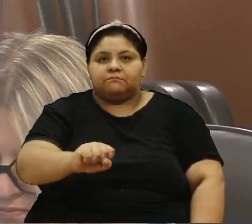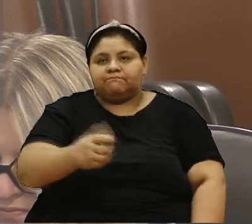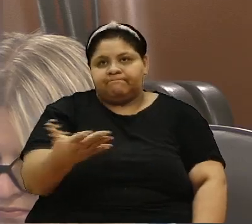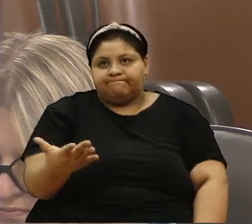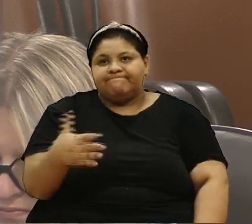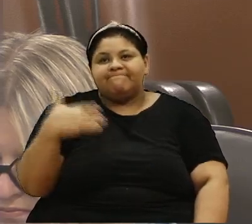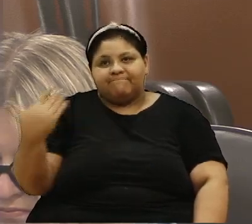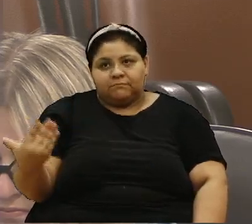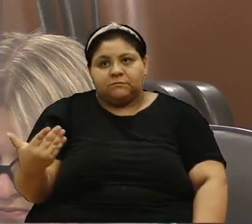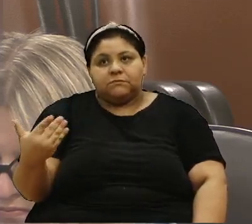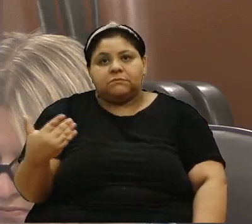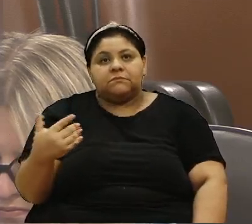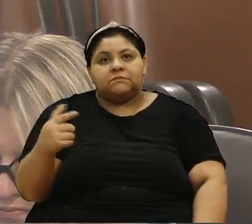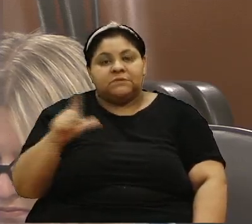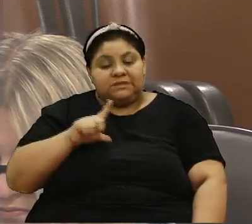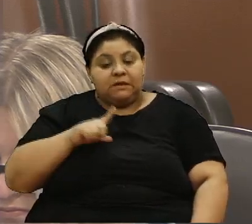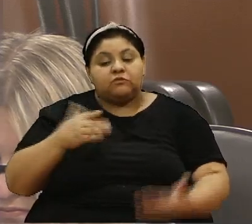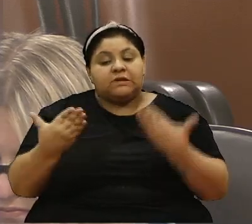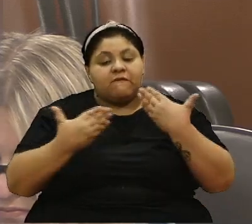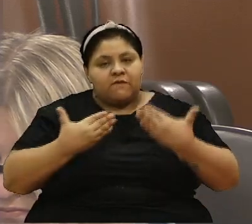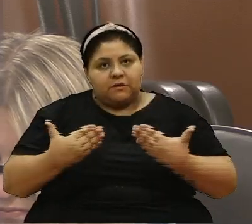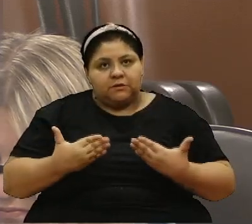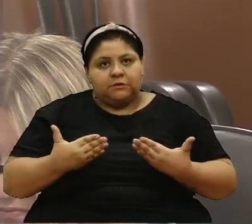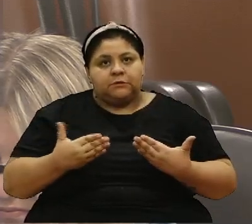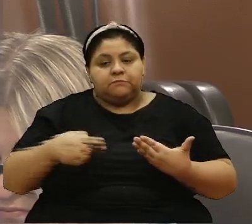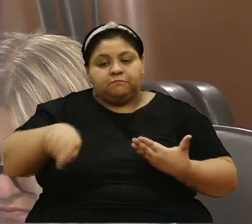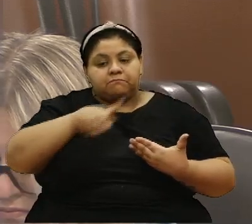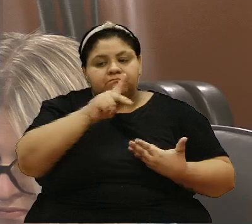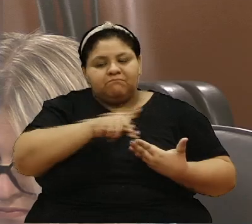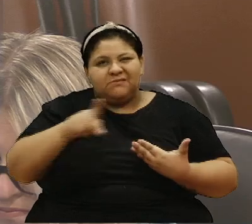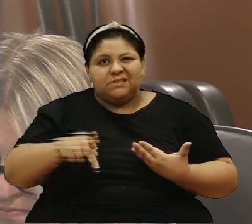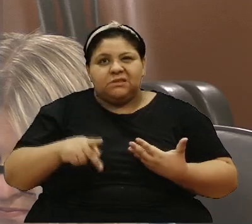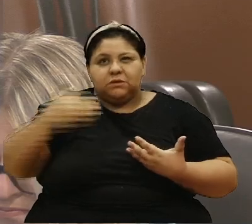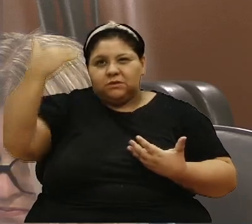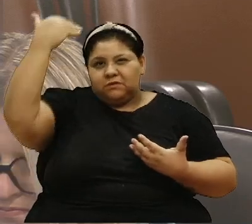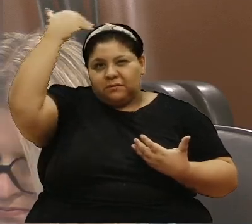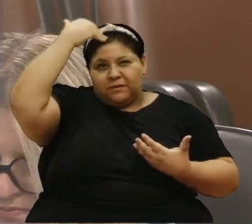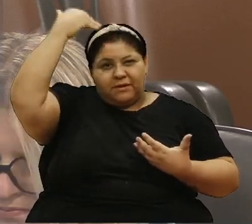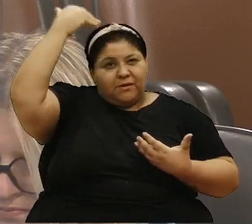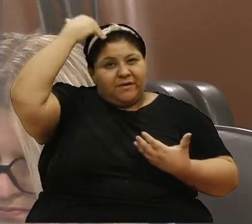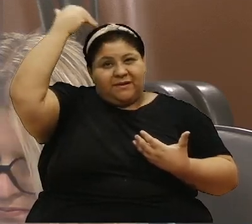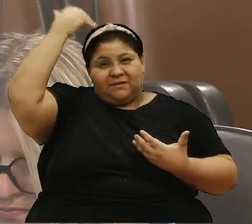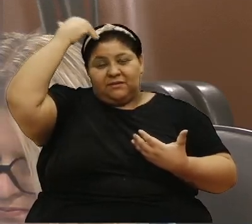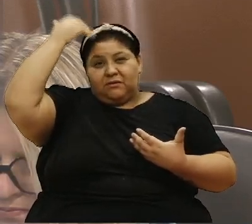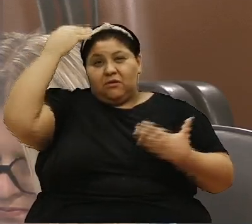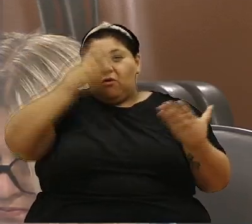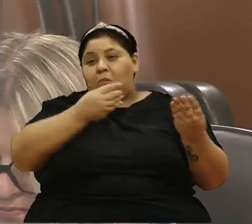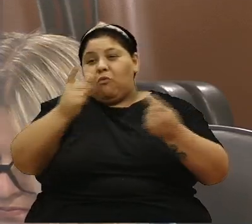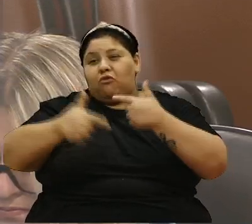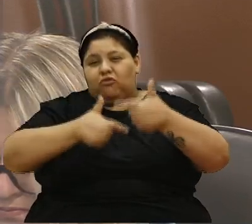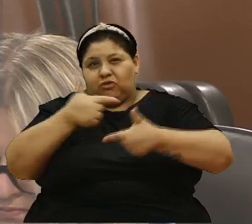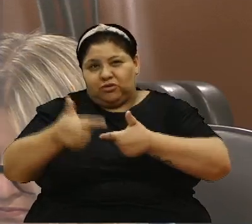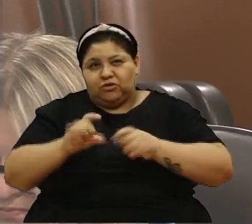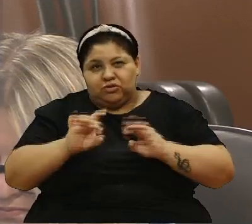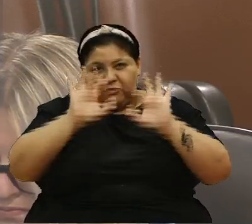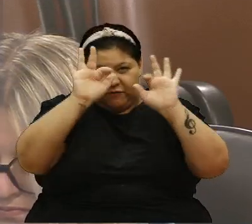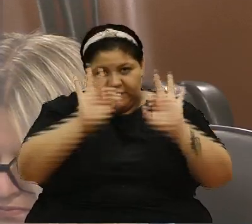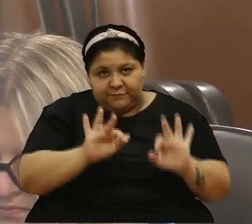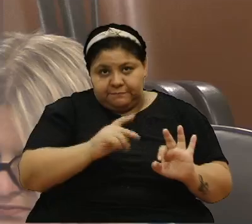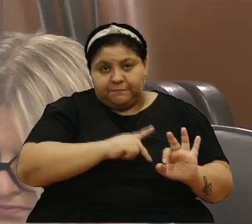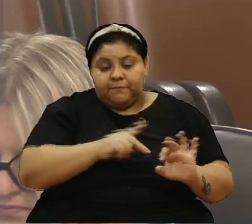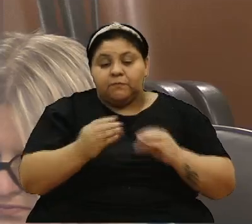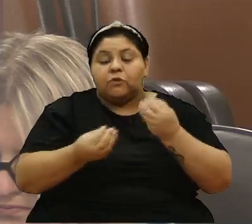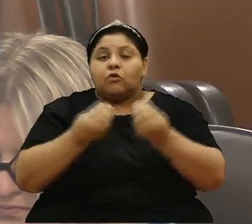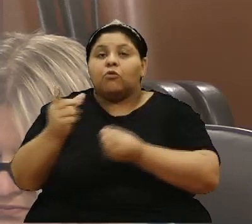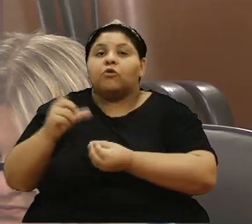Então, são coisas que nós temos que avaliar. Os nossos professores estão exaustos, estão sobrecarregados. E, só para concluir, presidente, o que